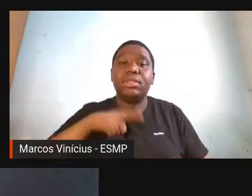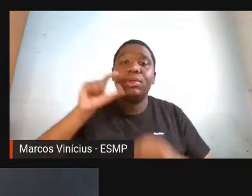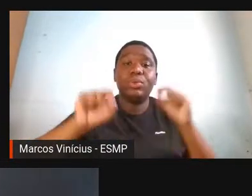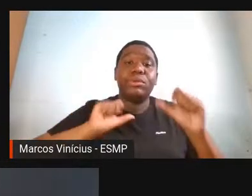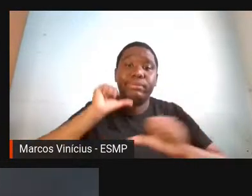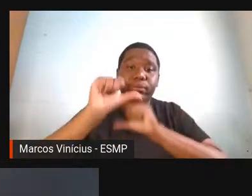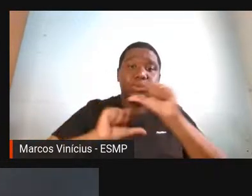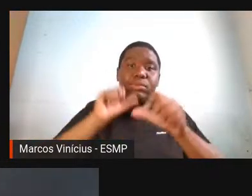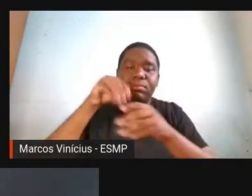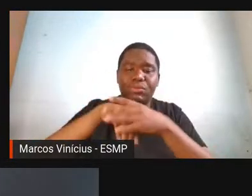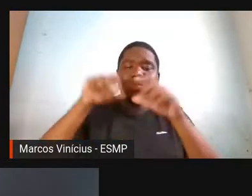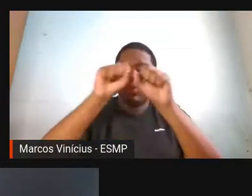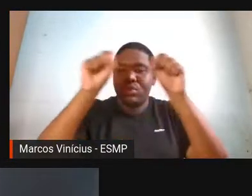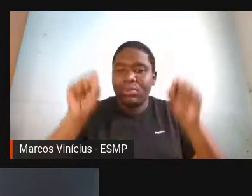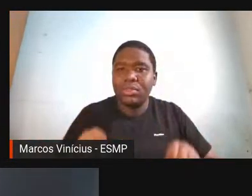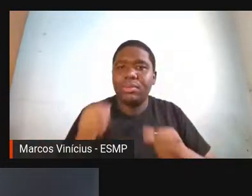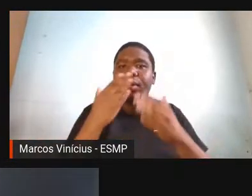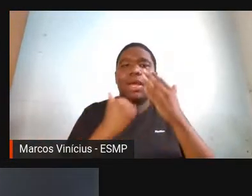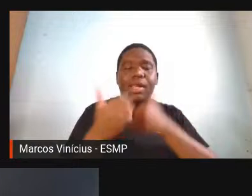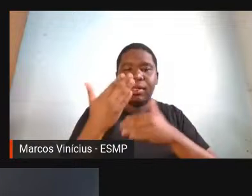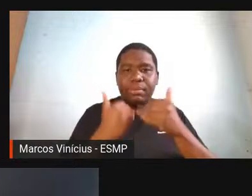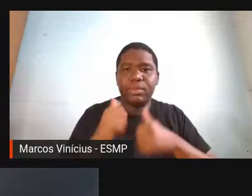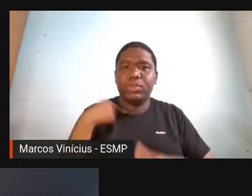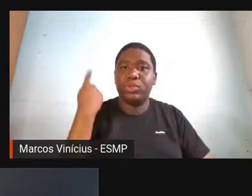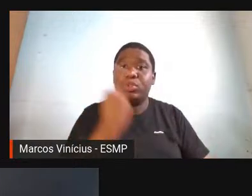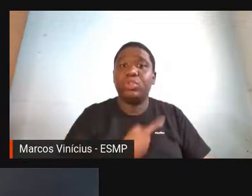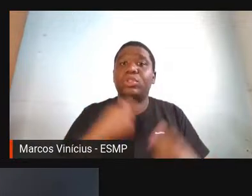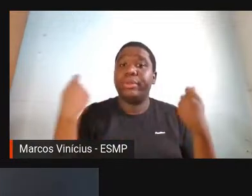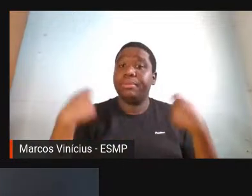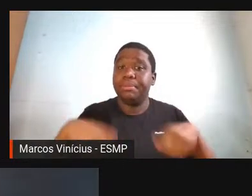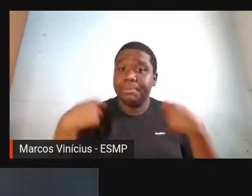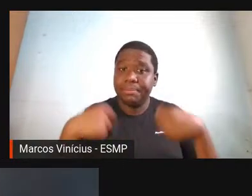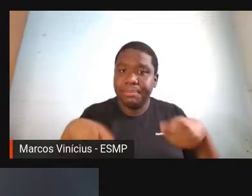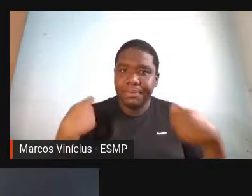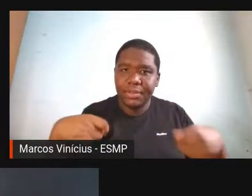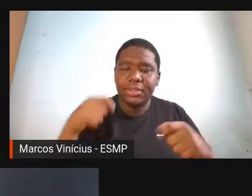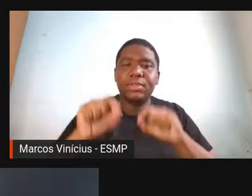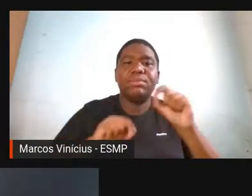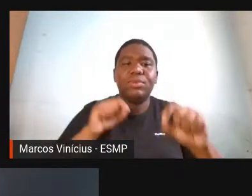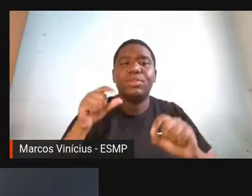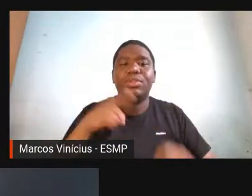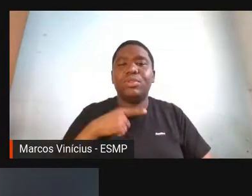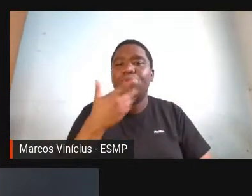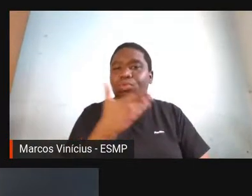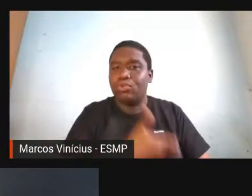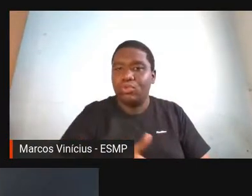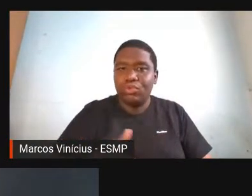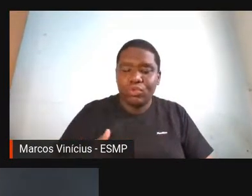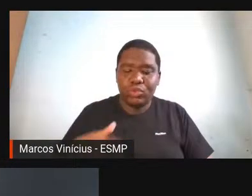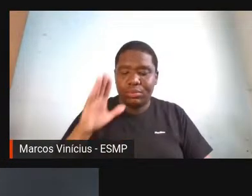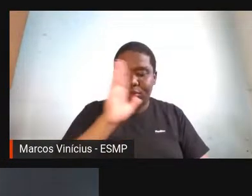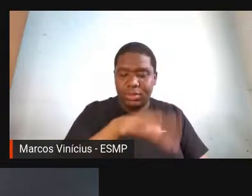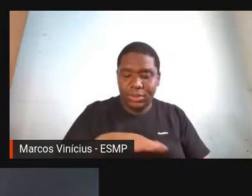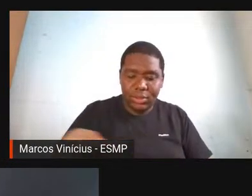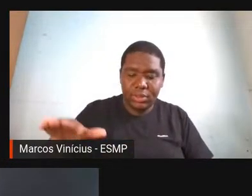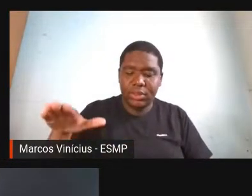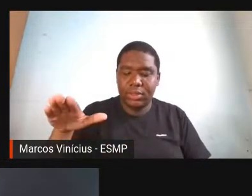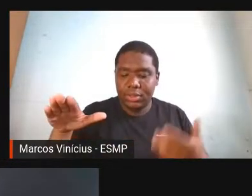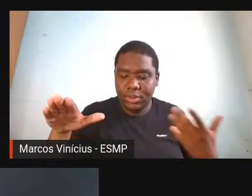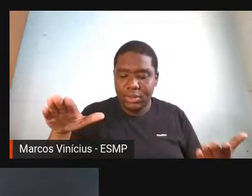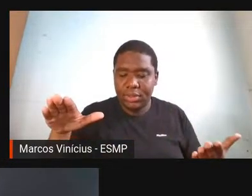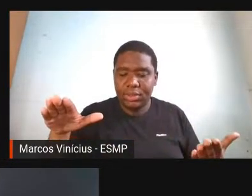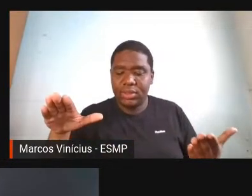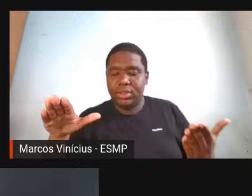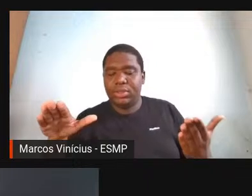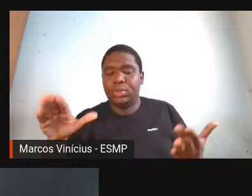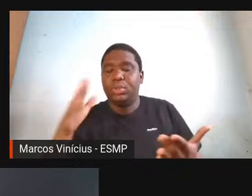sistemas alimentares. Nós precisamos saciar a fome das nossas crianças. A alimentação